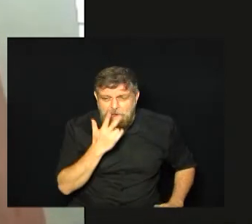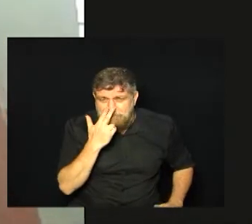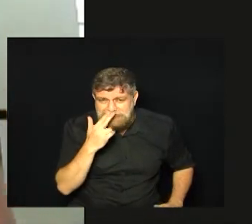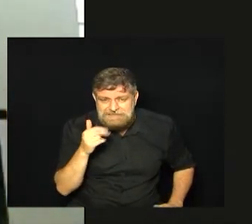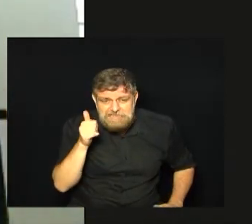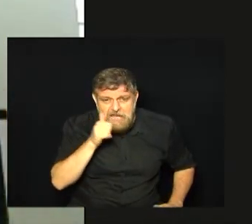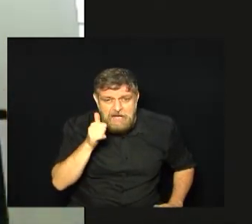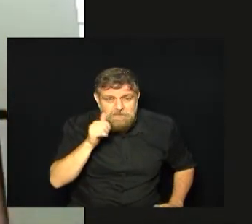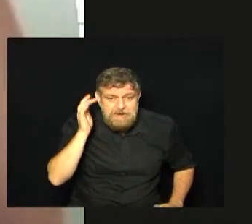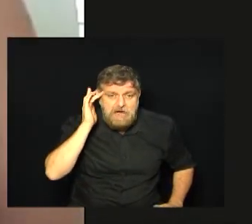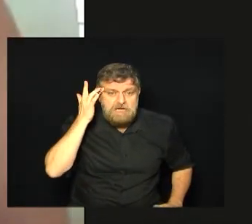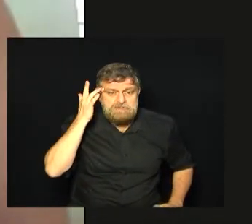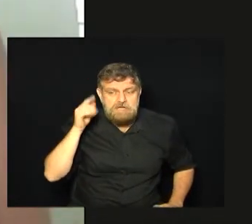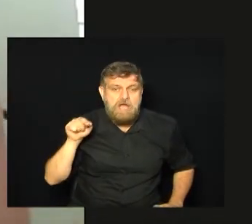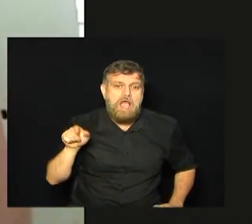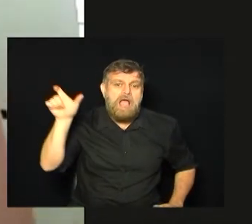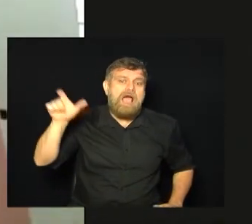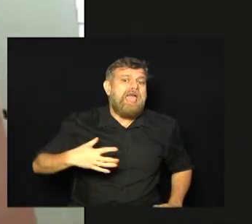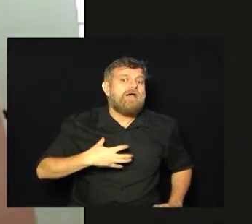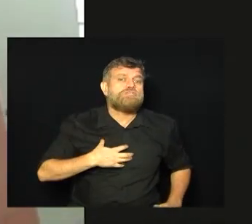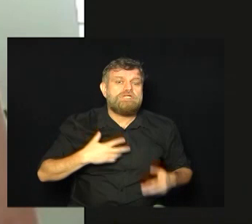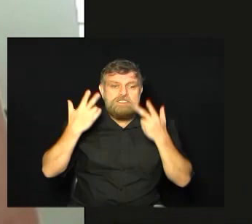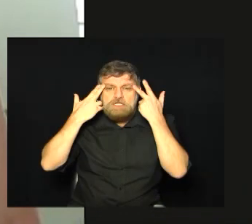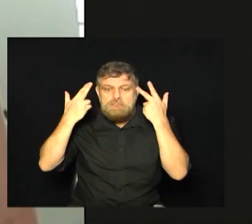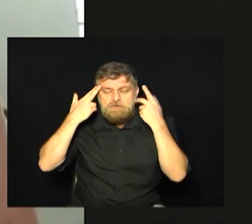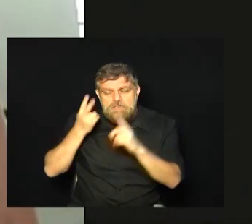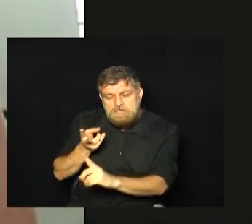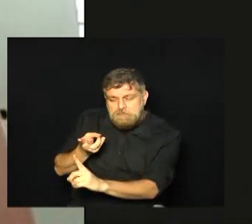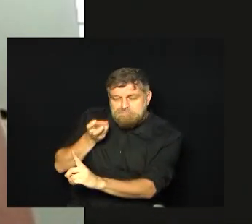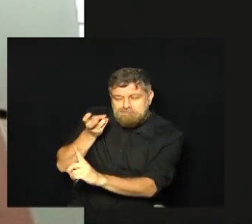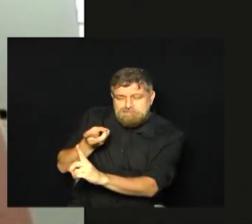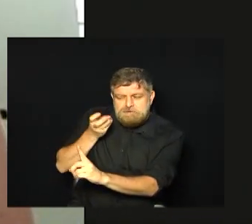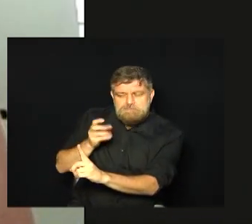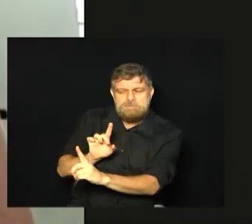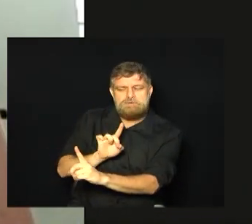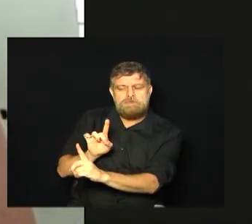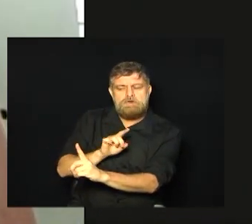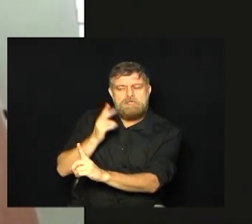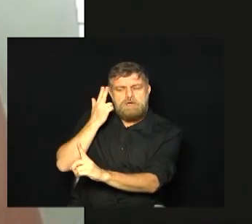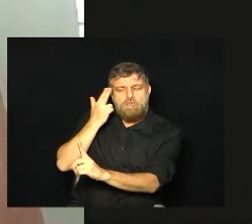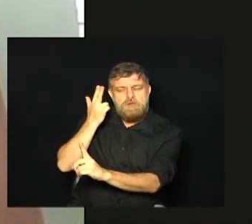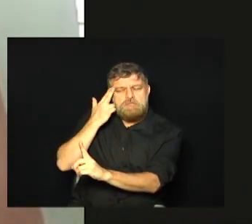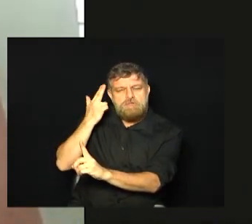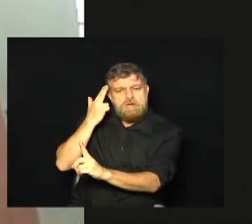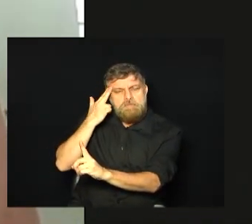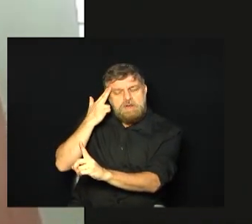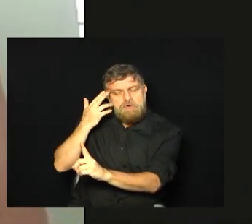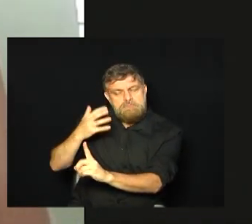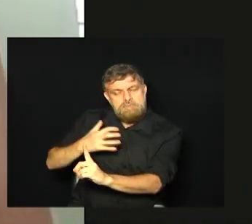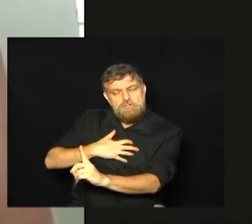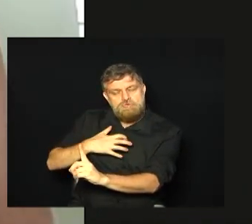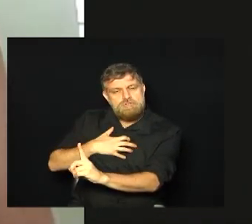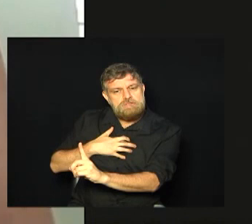ela acha que é normal, né? Até ela perceber que não é, ela acha que não, que as coisas são assim mesmo,